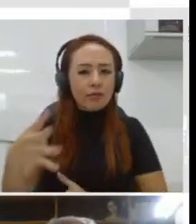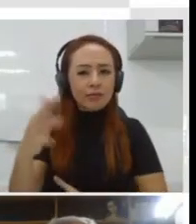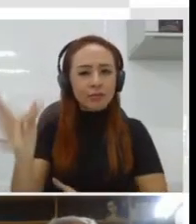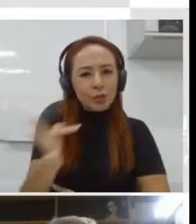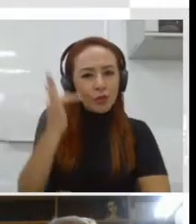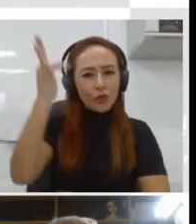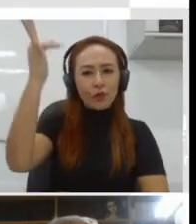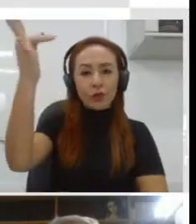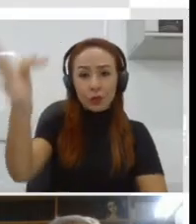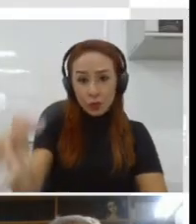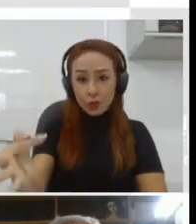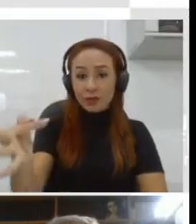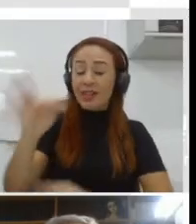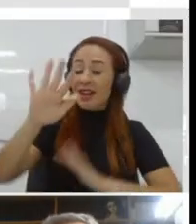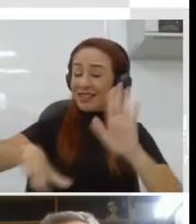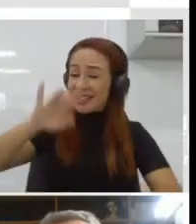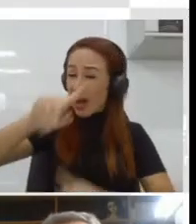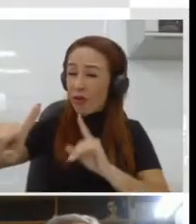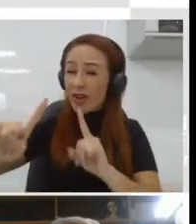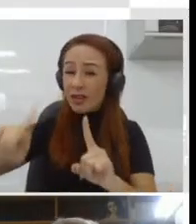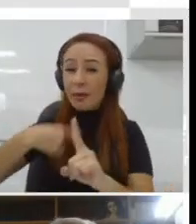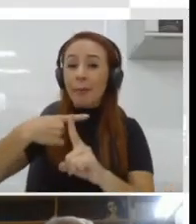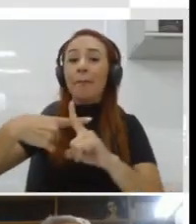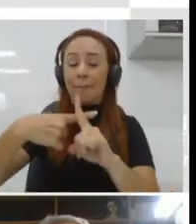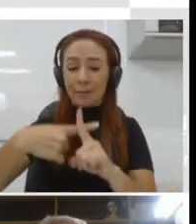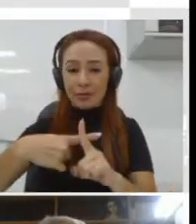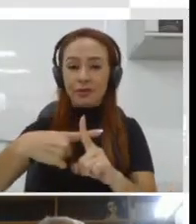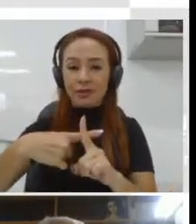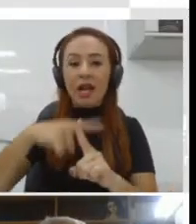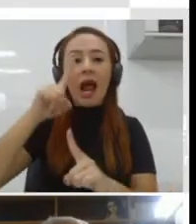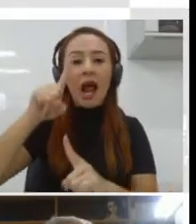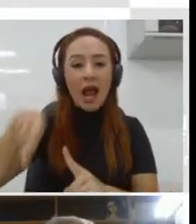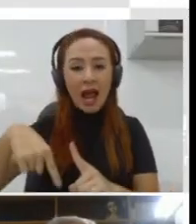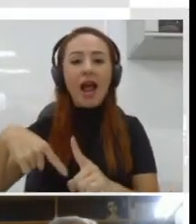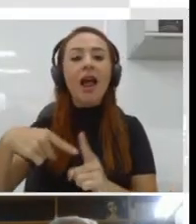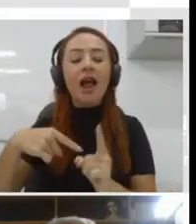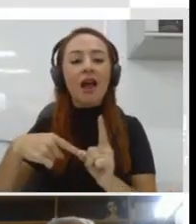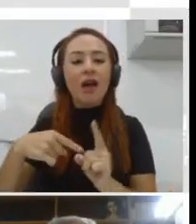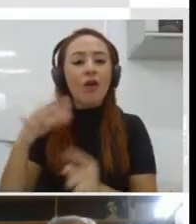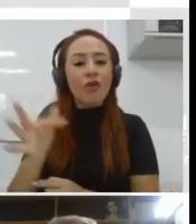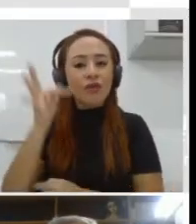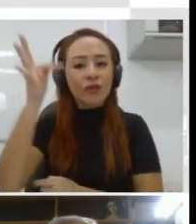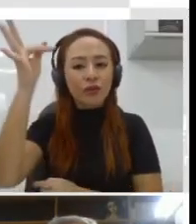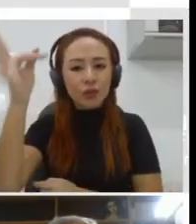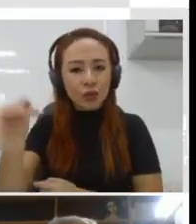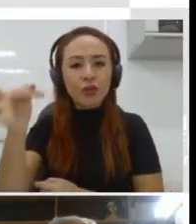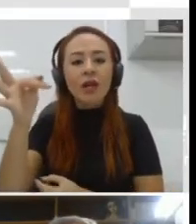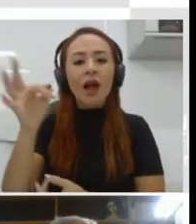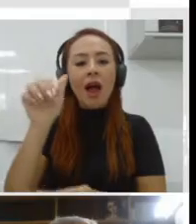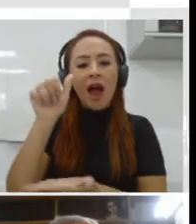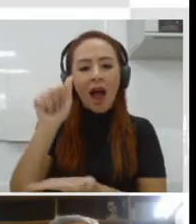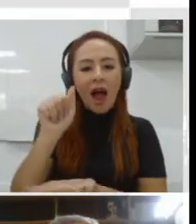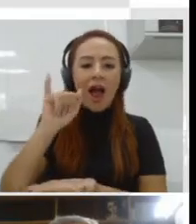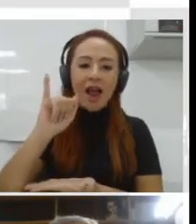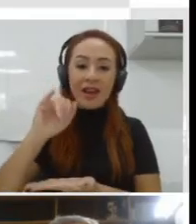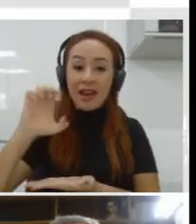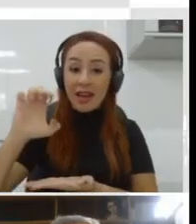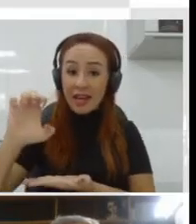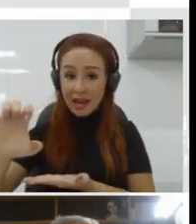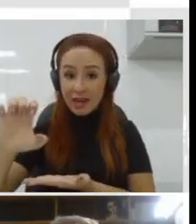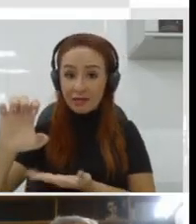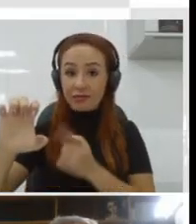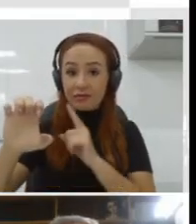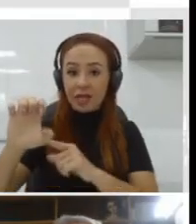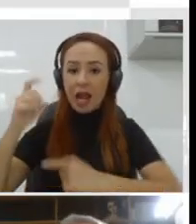é a projeção da Agência Internacional de Energia, que se chama, então, Evolução e Projeção de Consumo de